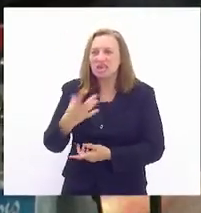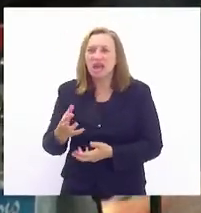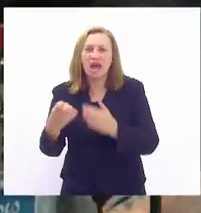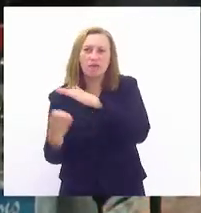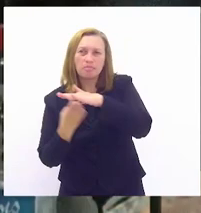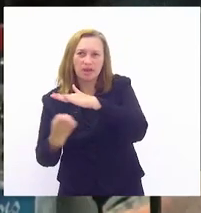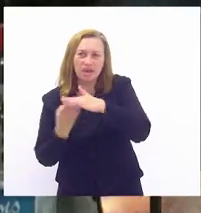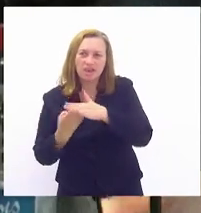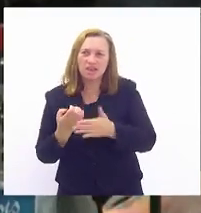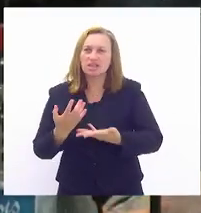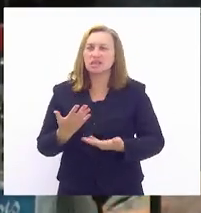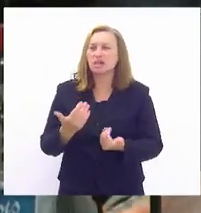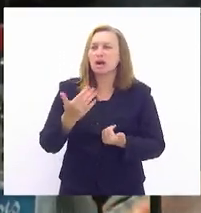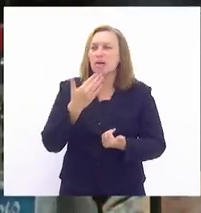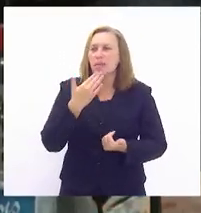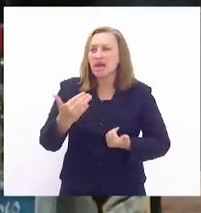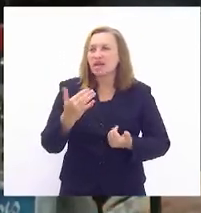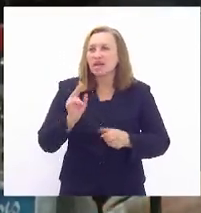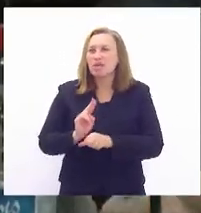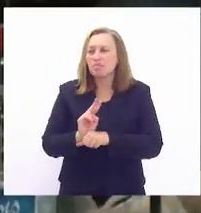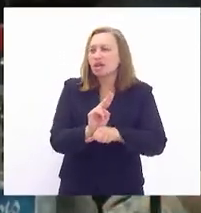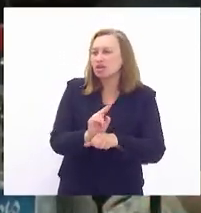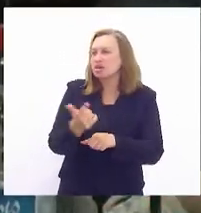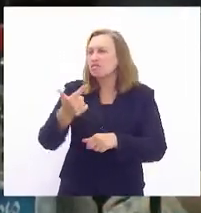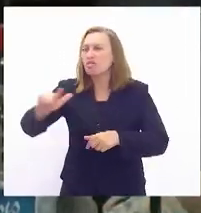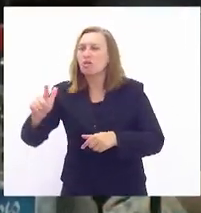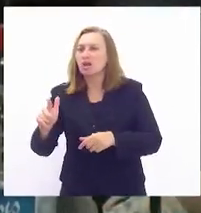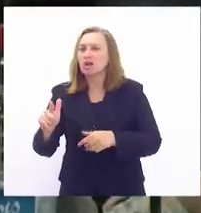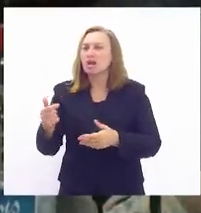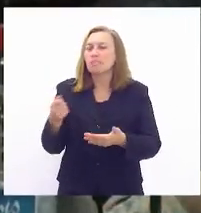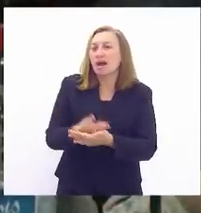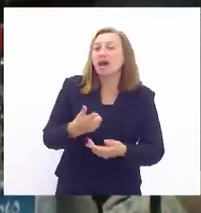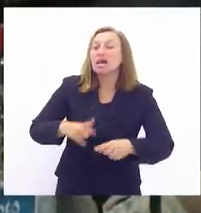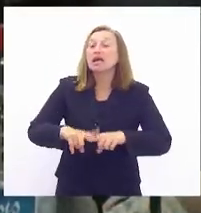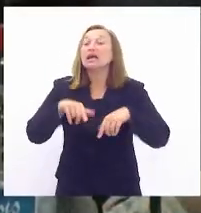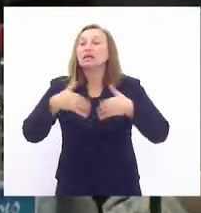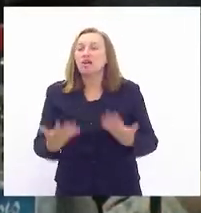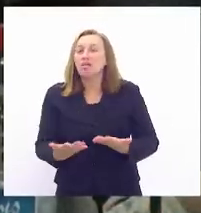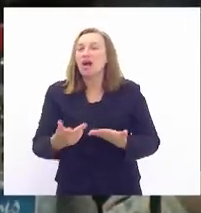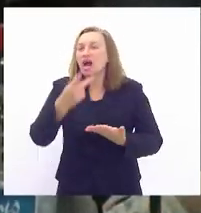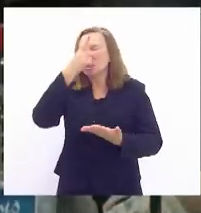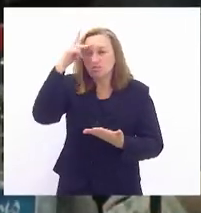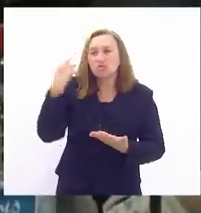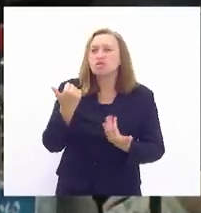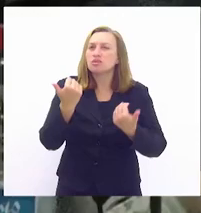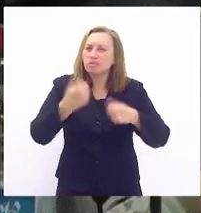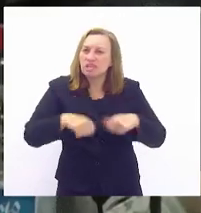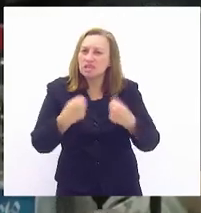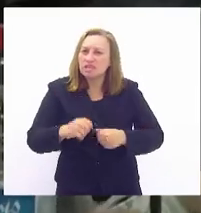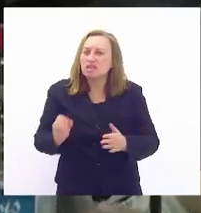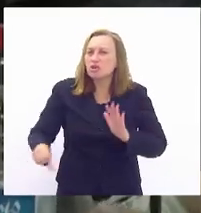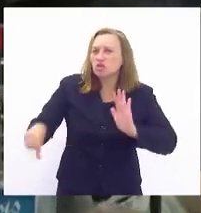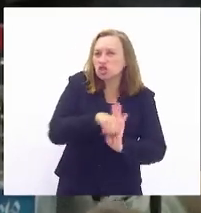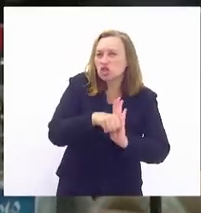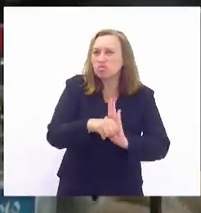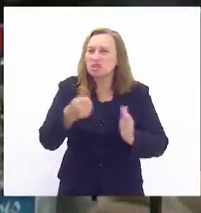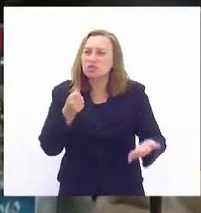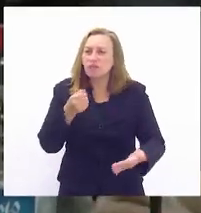pede empréstimo lá fora e banca isso. Então as pessoas precisam, porque existem crimes sendo cometidos aqui. E por